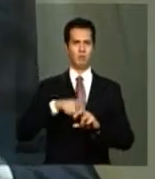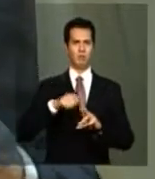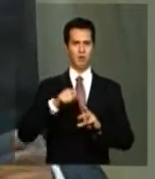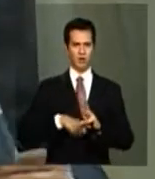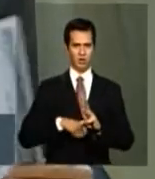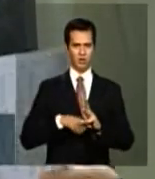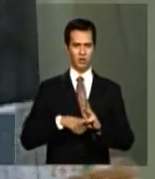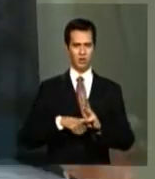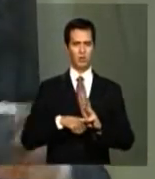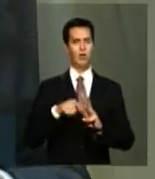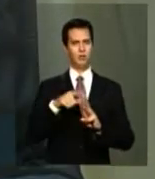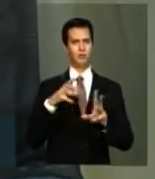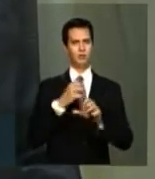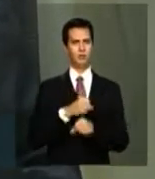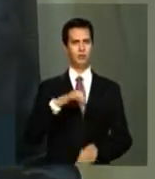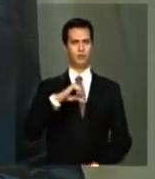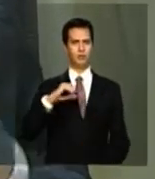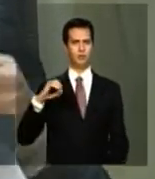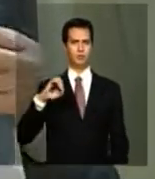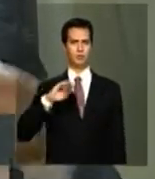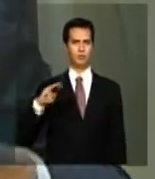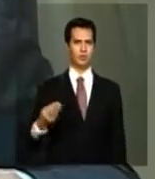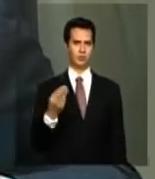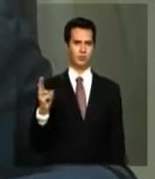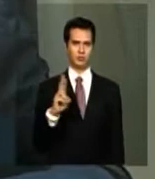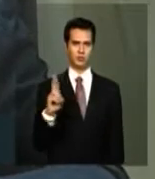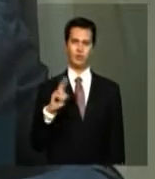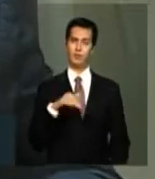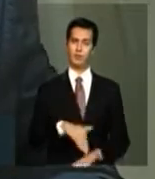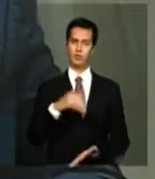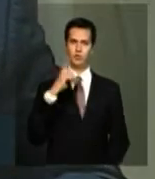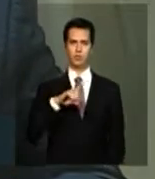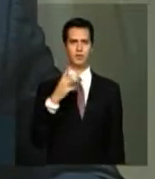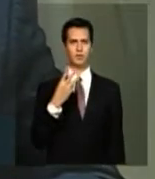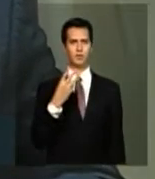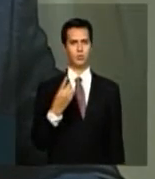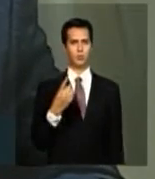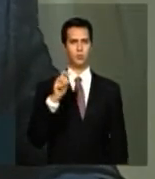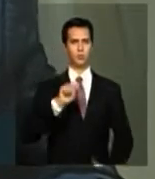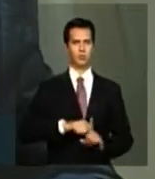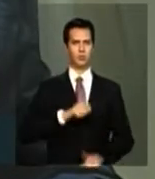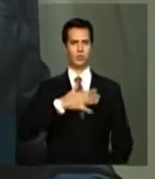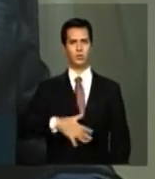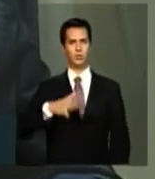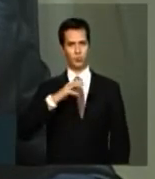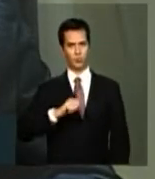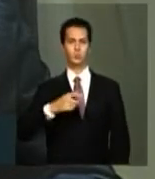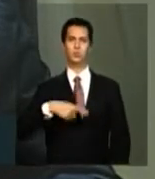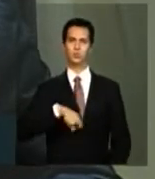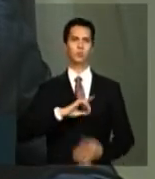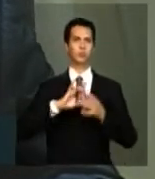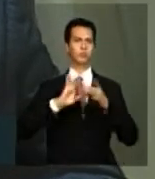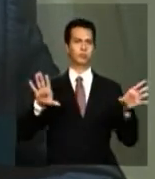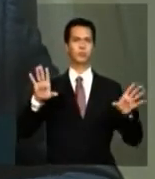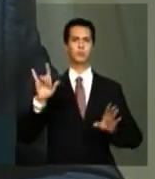é de 900 milhões até 31 de agosto seria 900 milhões não vai perguntar